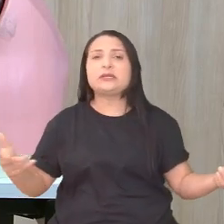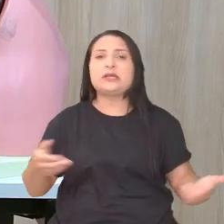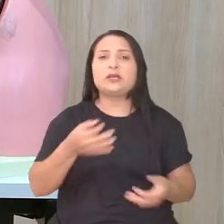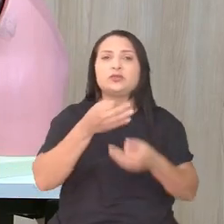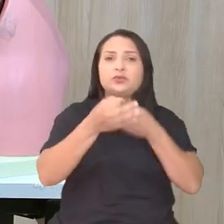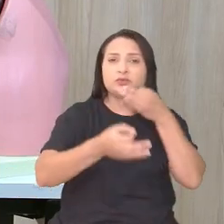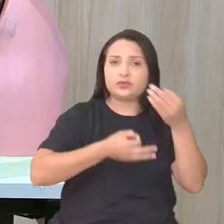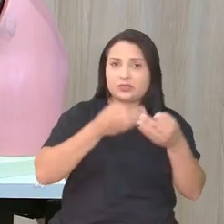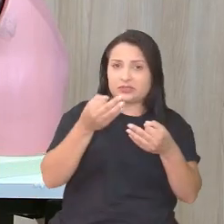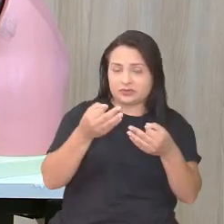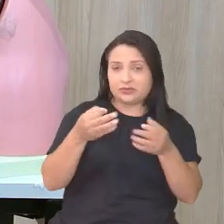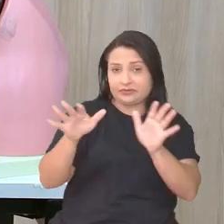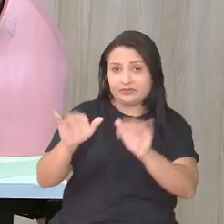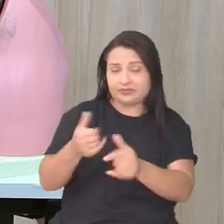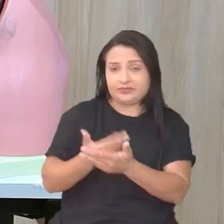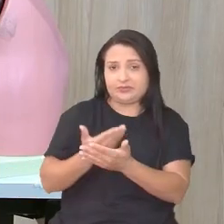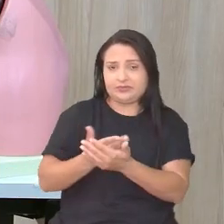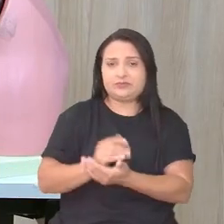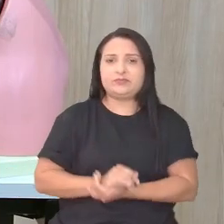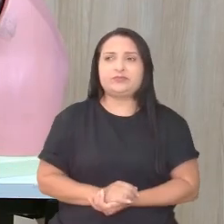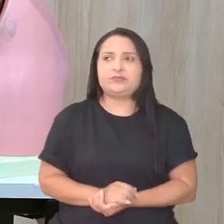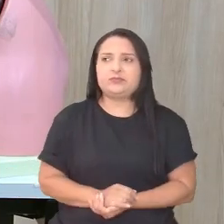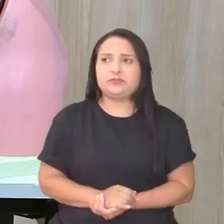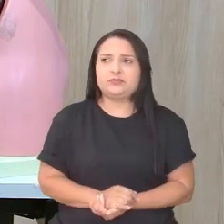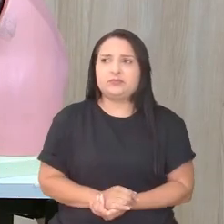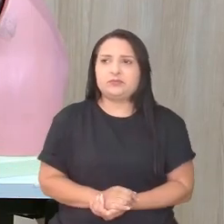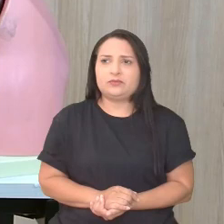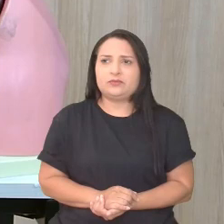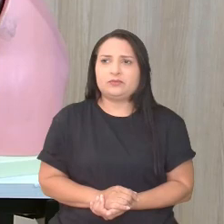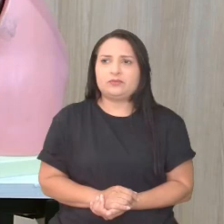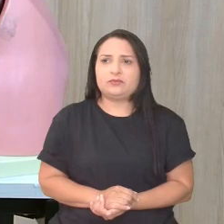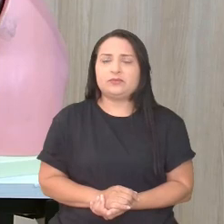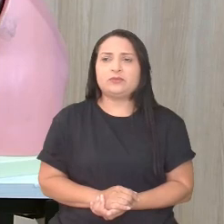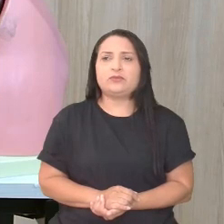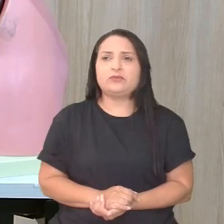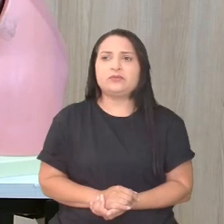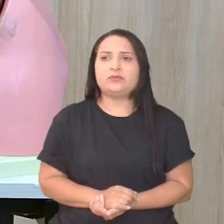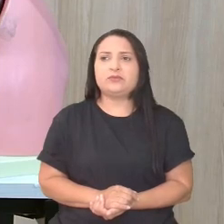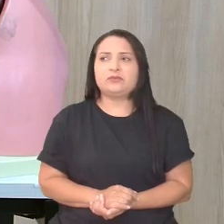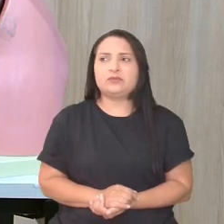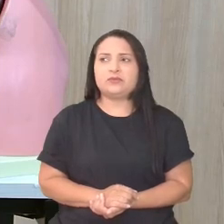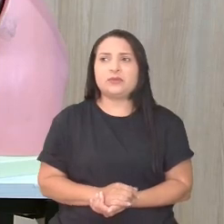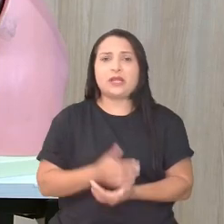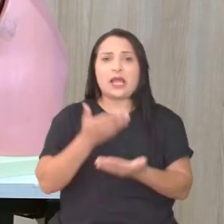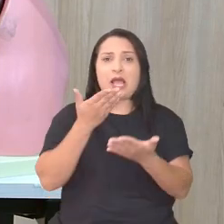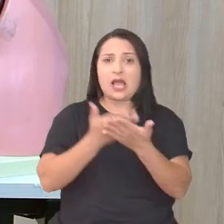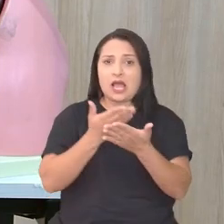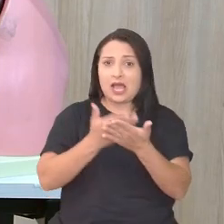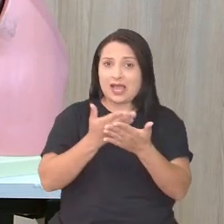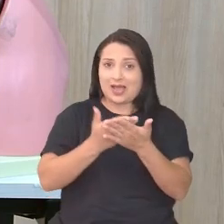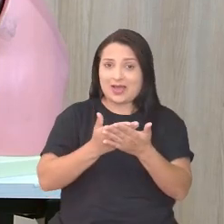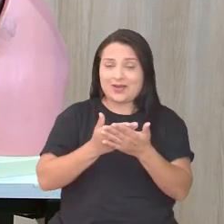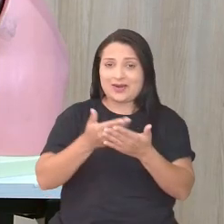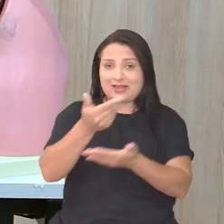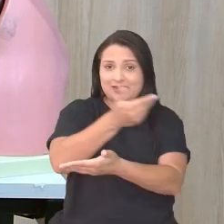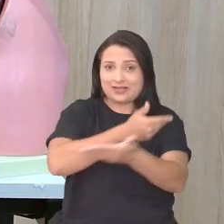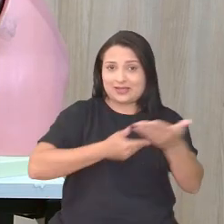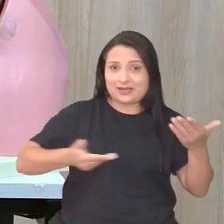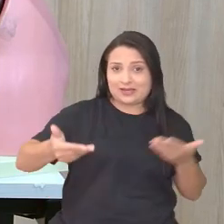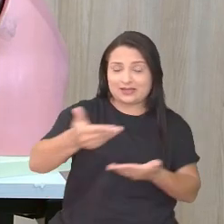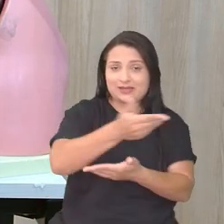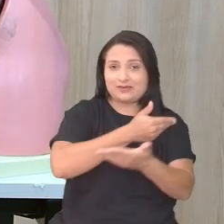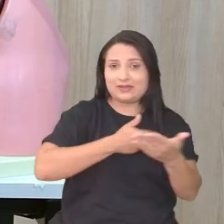sugeridos no final. Mas, agora, sim, também, pessoal, para que a nossa aula fique bem mais interativa,